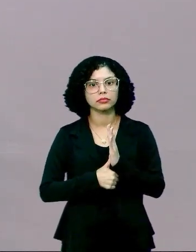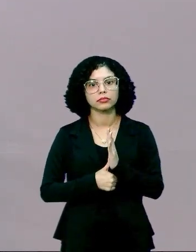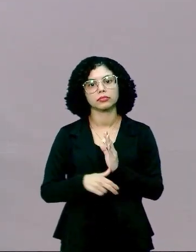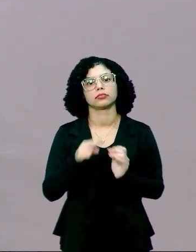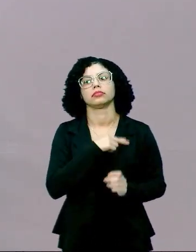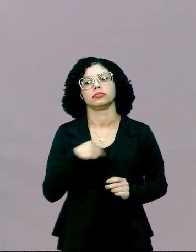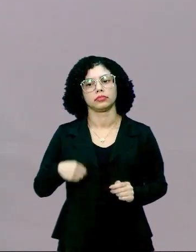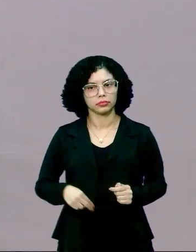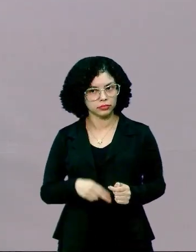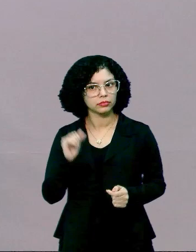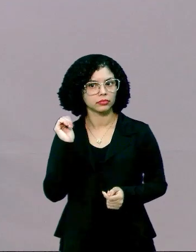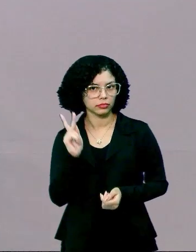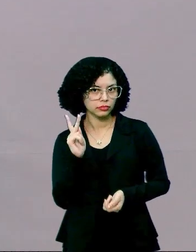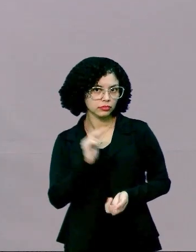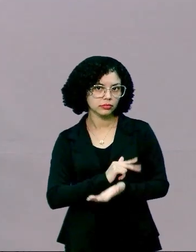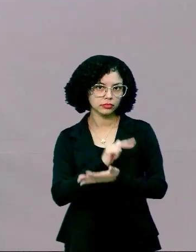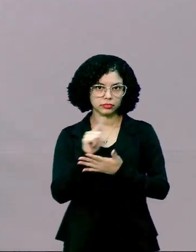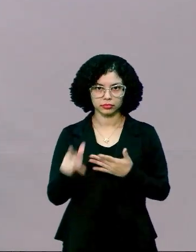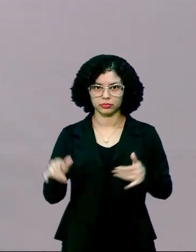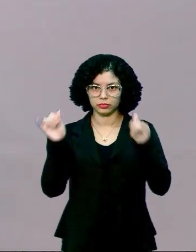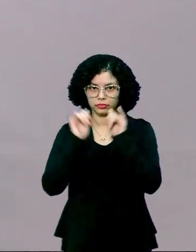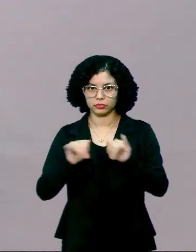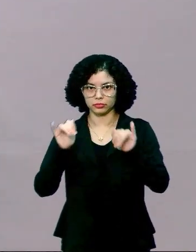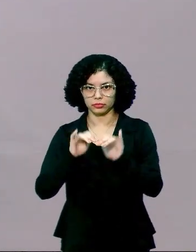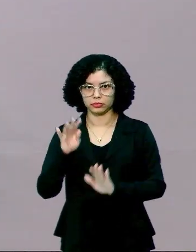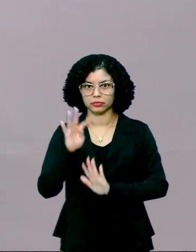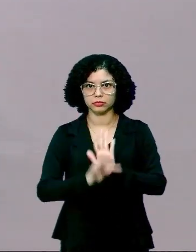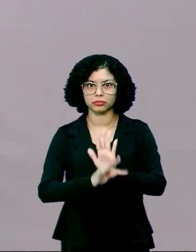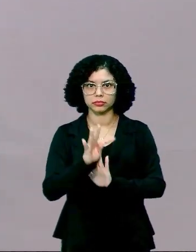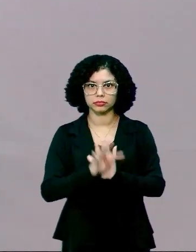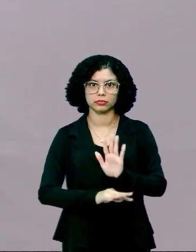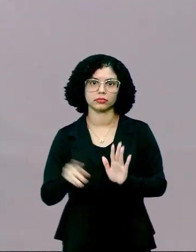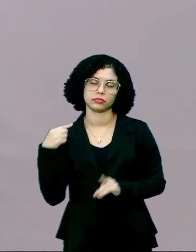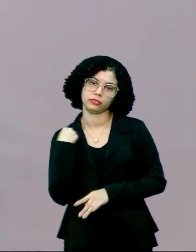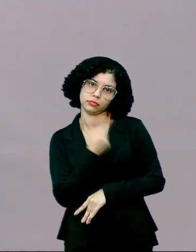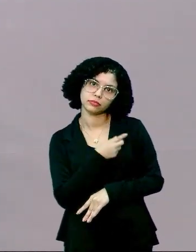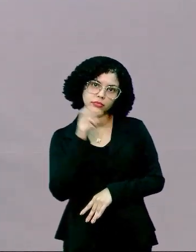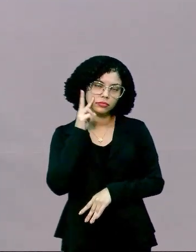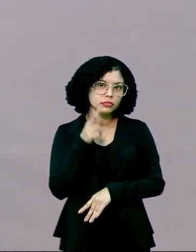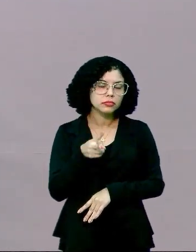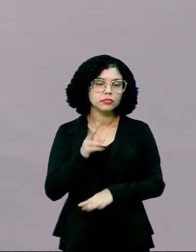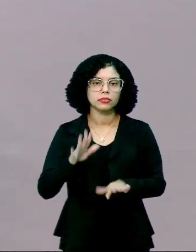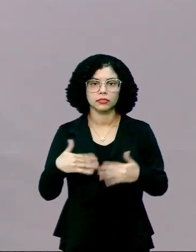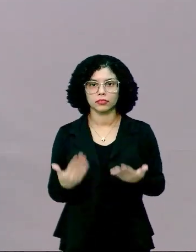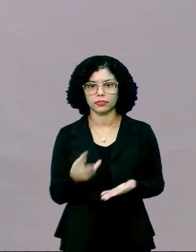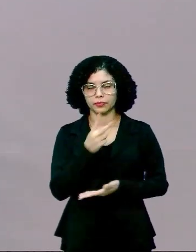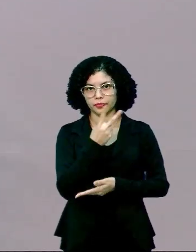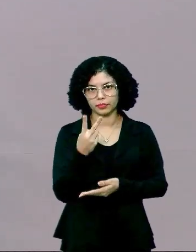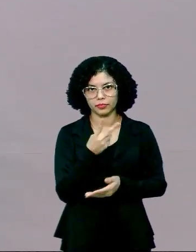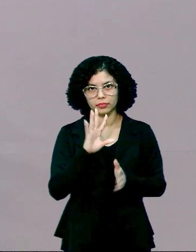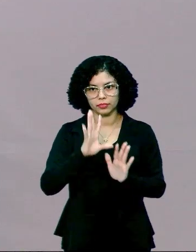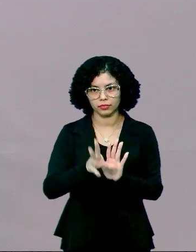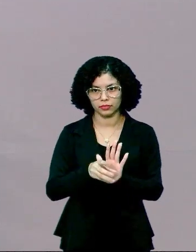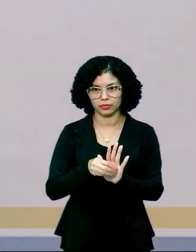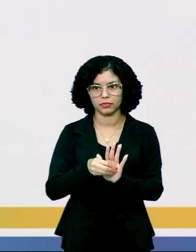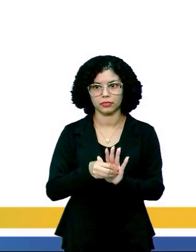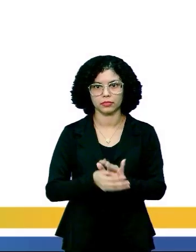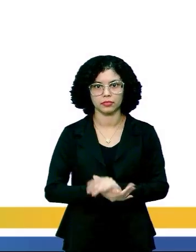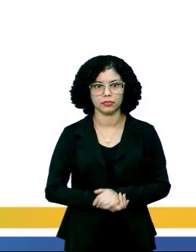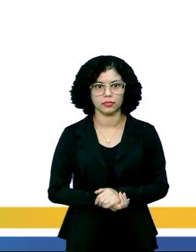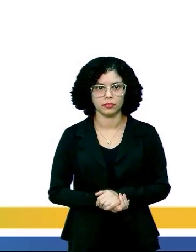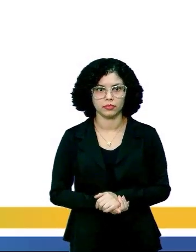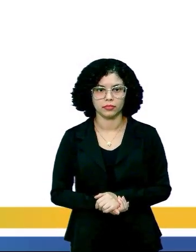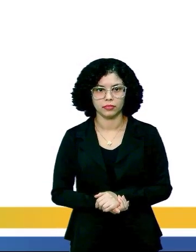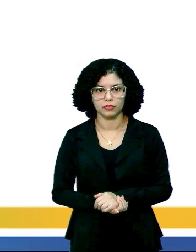dos chineses, ok? Nós temos várias informações aí no texto e nós vamos agora ver qual delas se encaixa na questão.